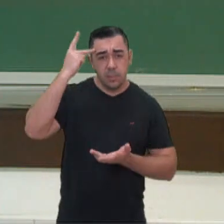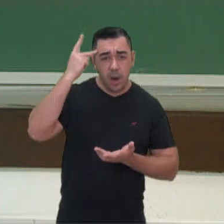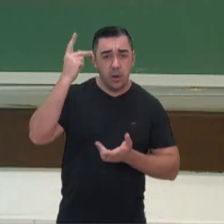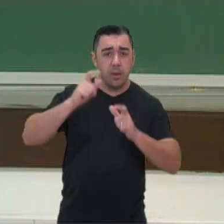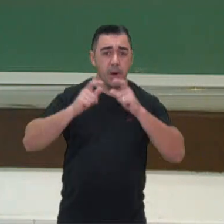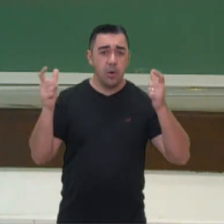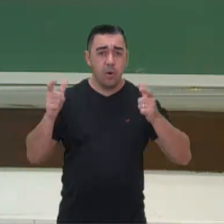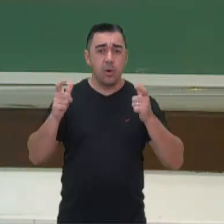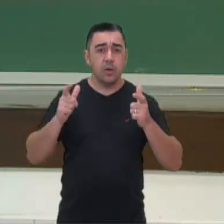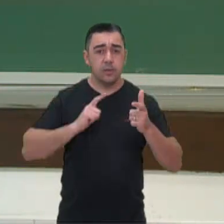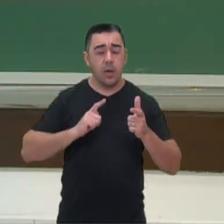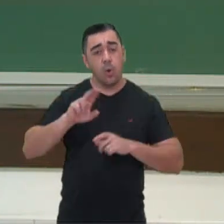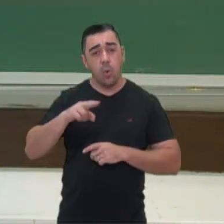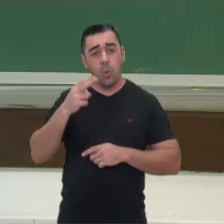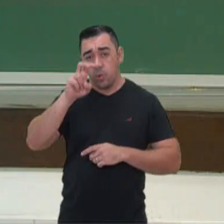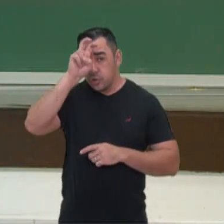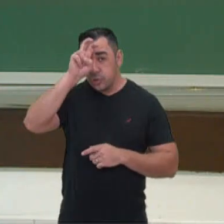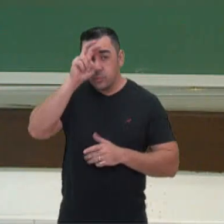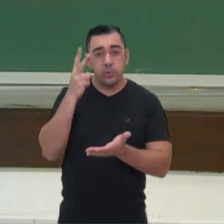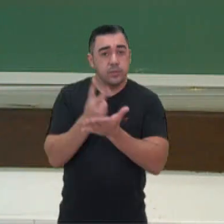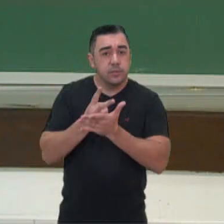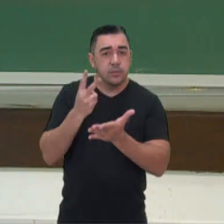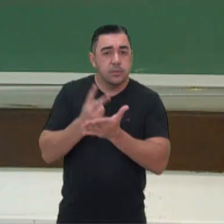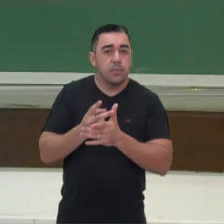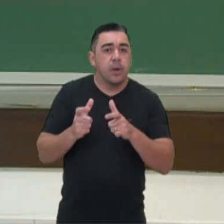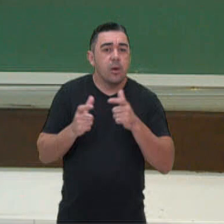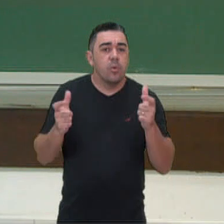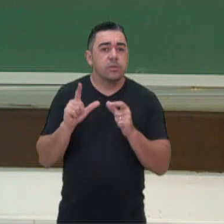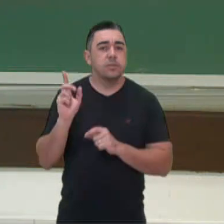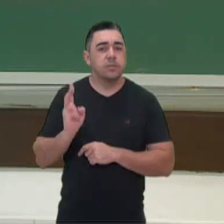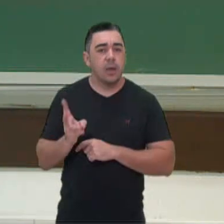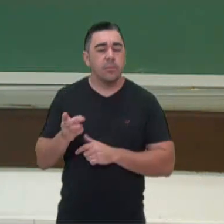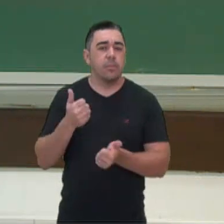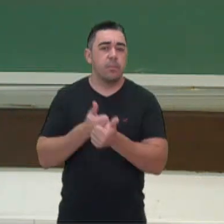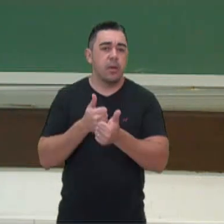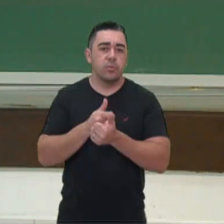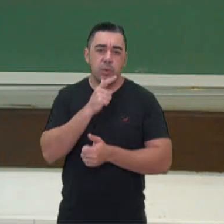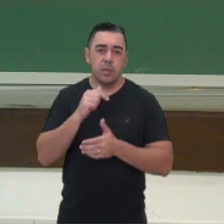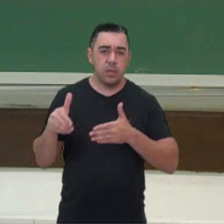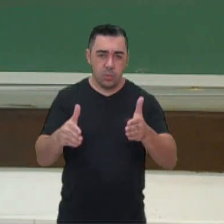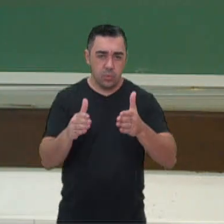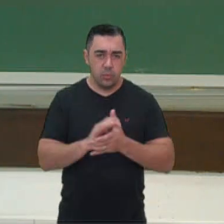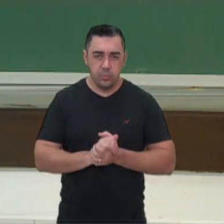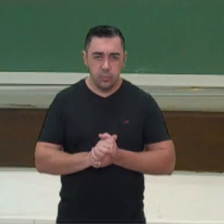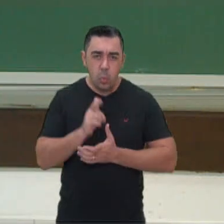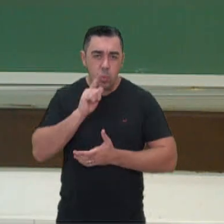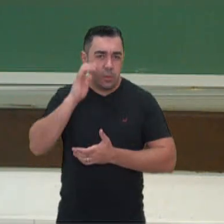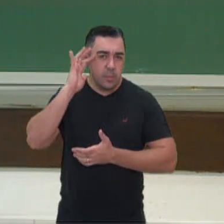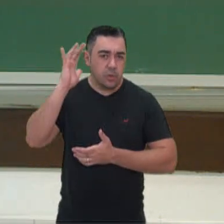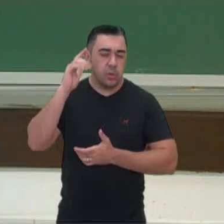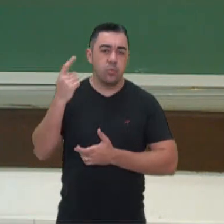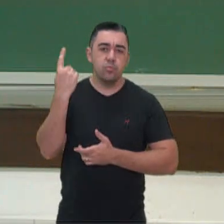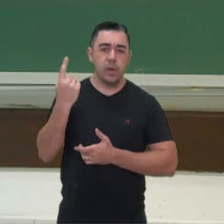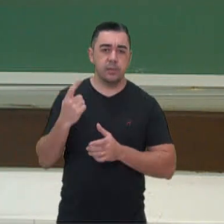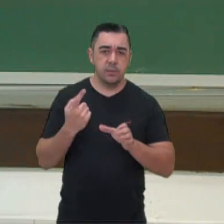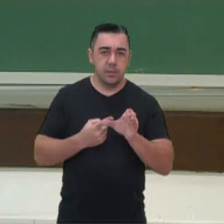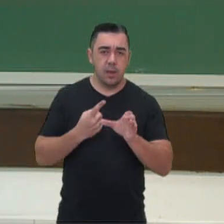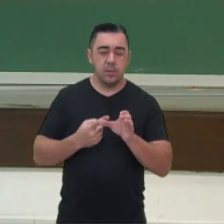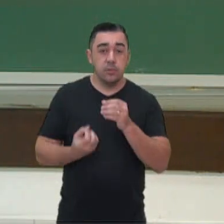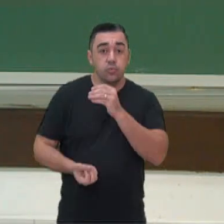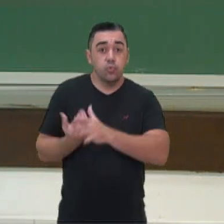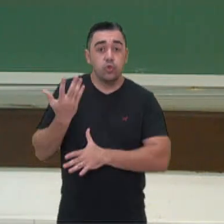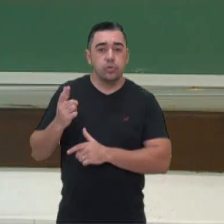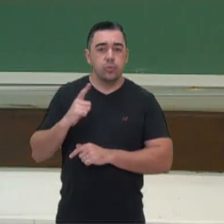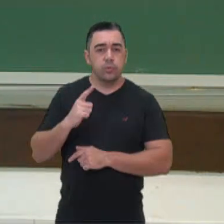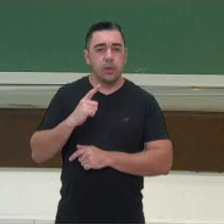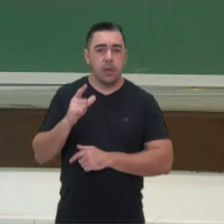Brasil, ou no Egito, sempre nas margens de rios. Não consigo imaginar uma cidade no planeta que não tenha